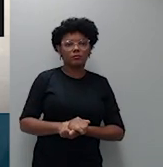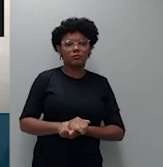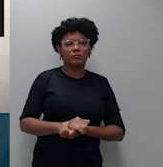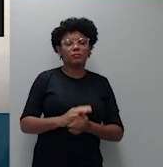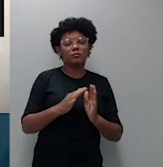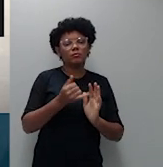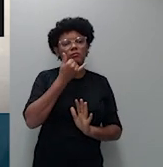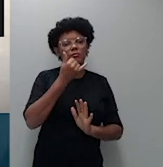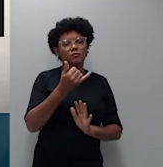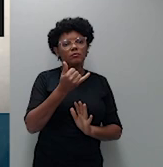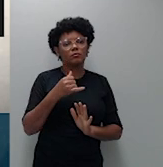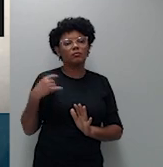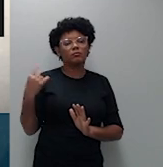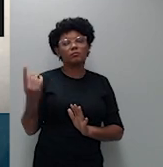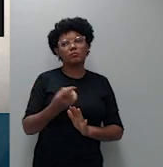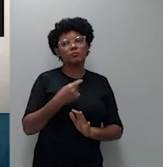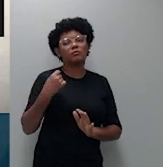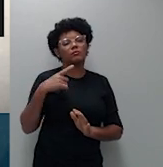agora